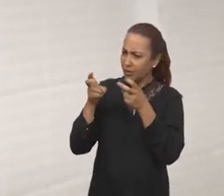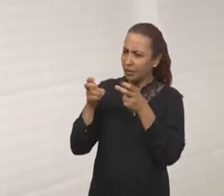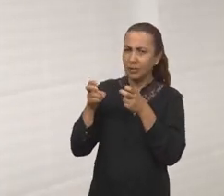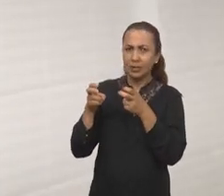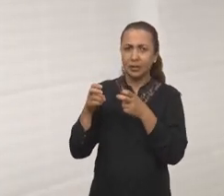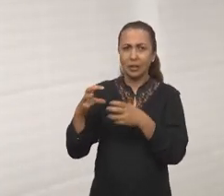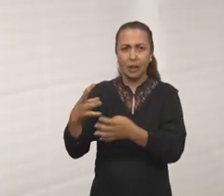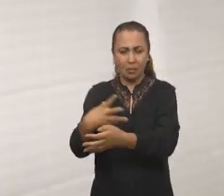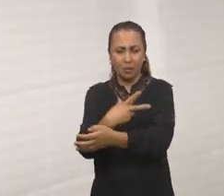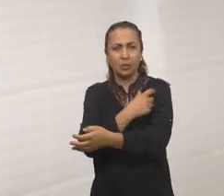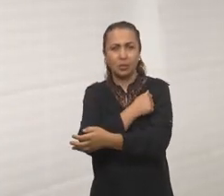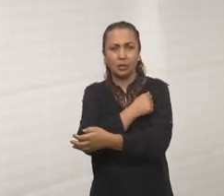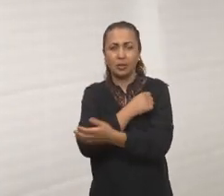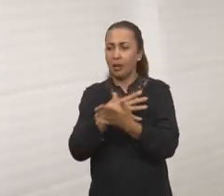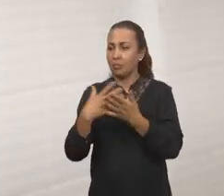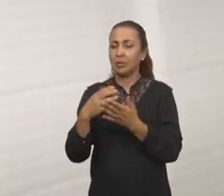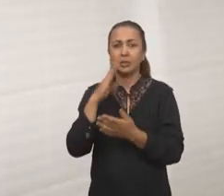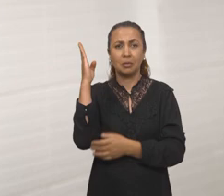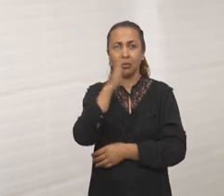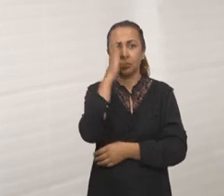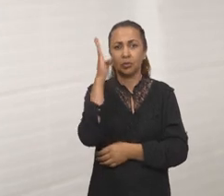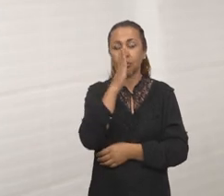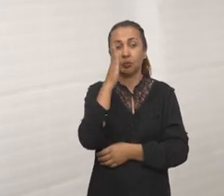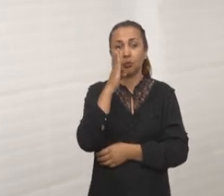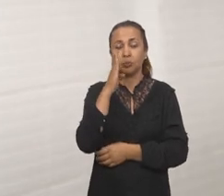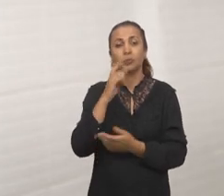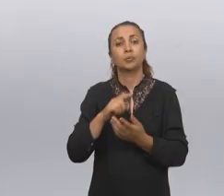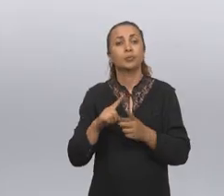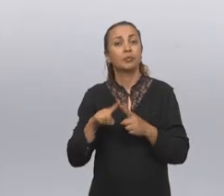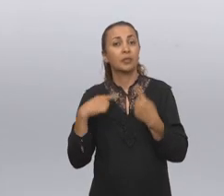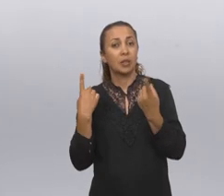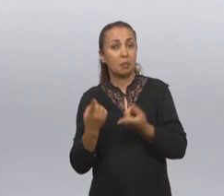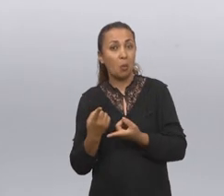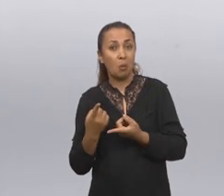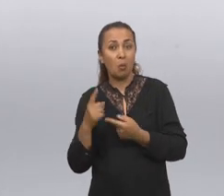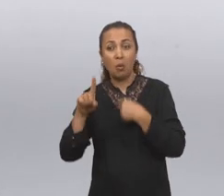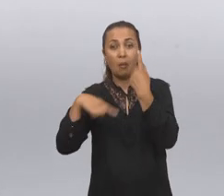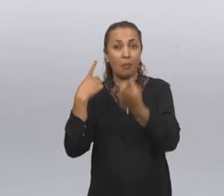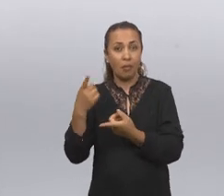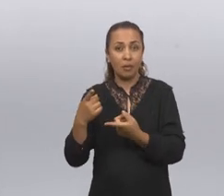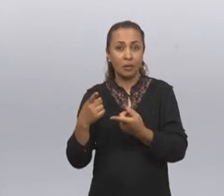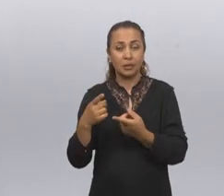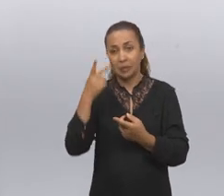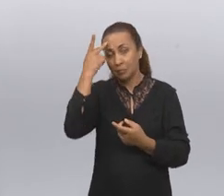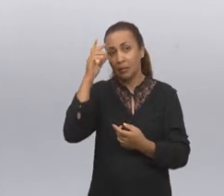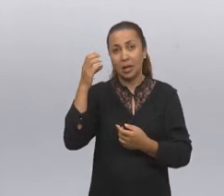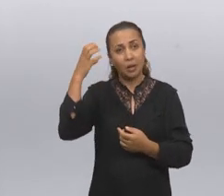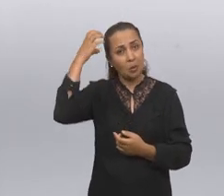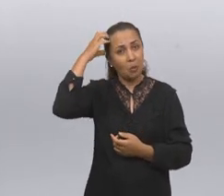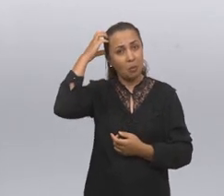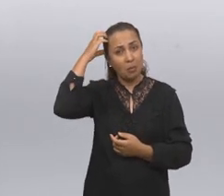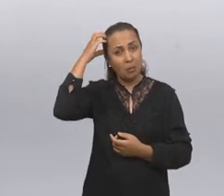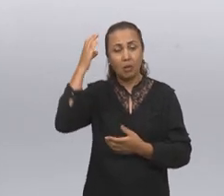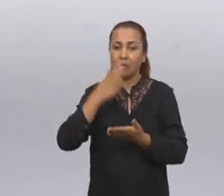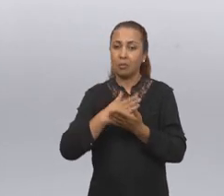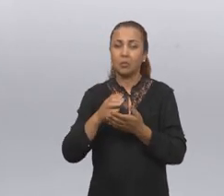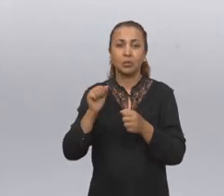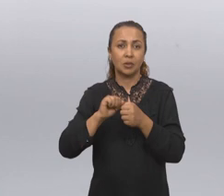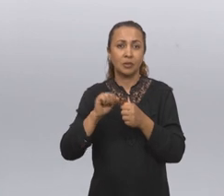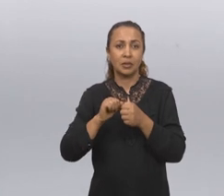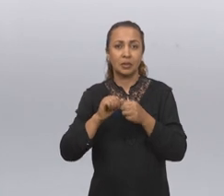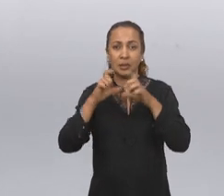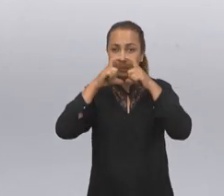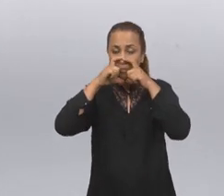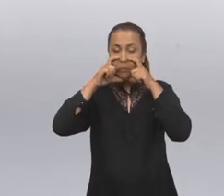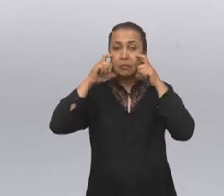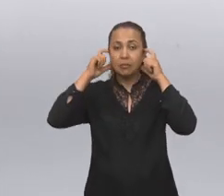as questões emocionais estavam desencadeando a tontura no primeiro momento num segundo momento para poder ocupar ela começou a